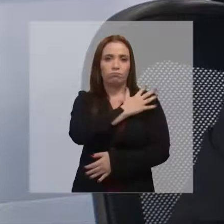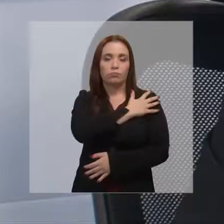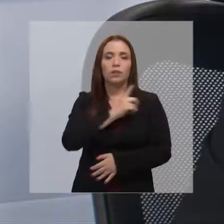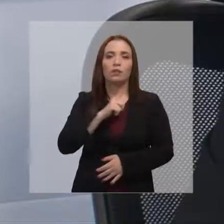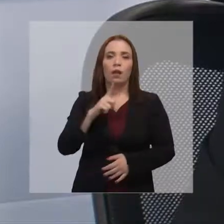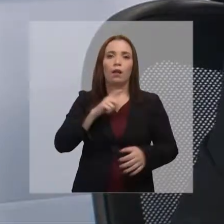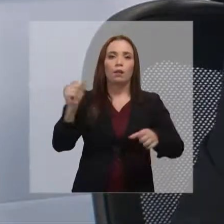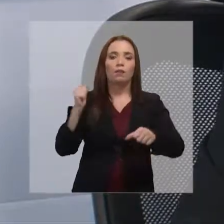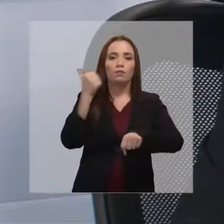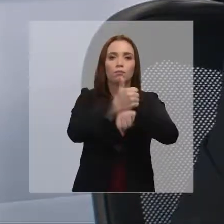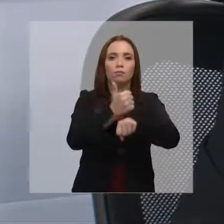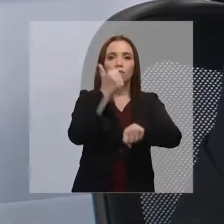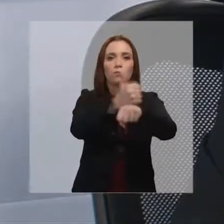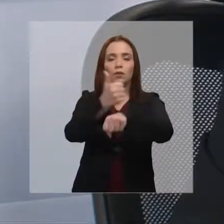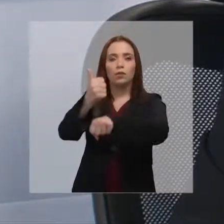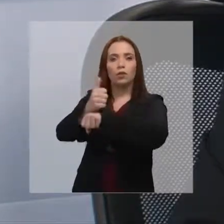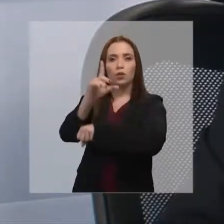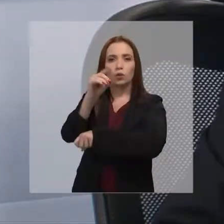esses cargos.